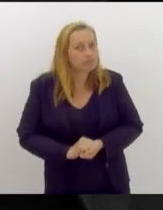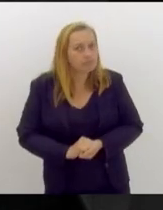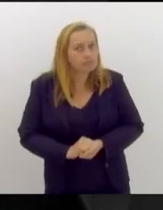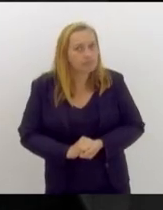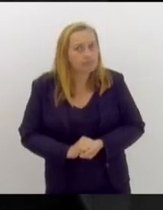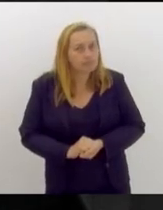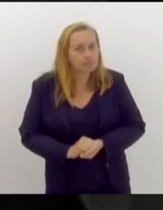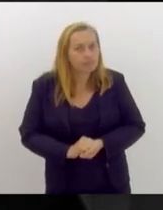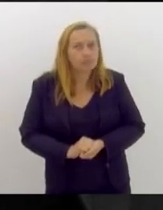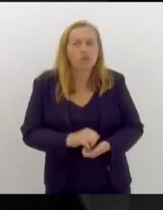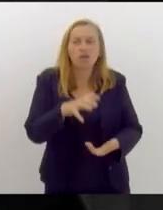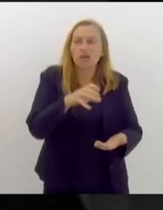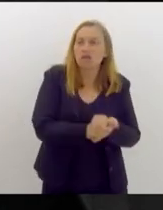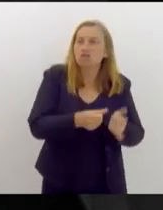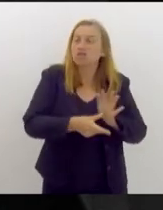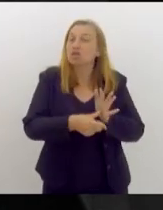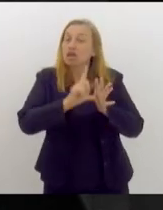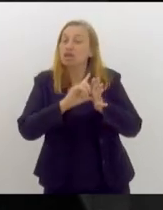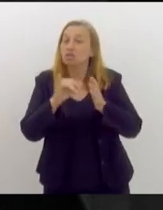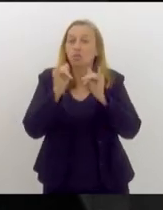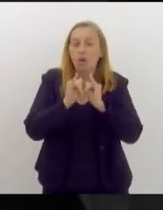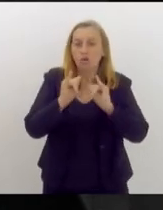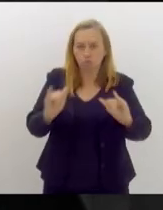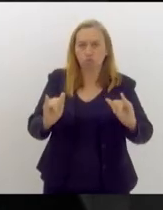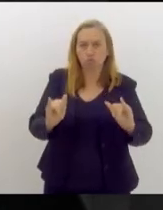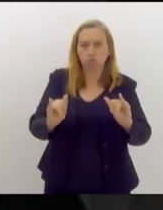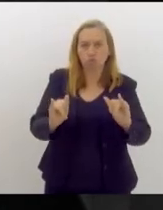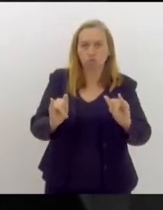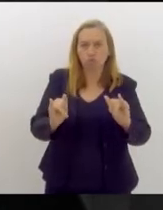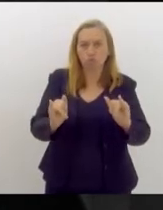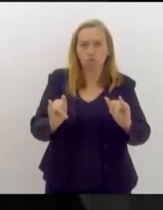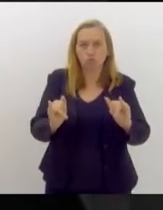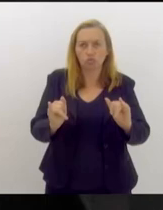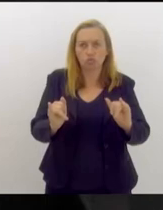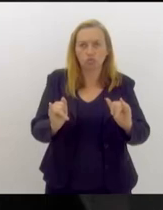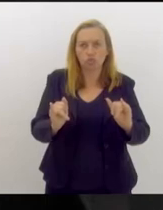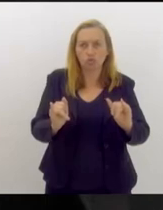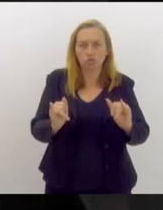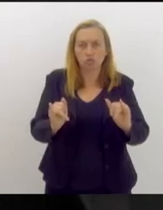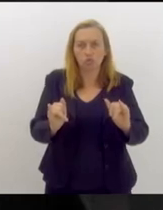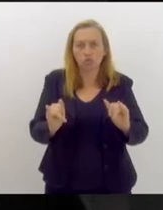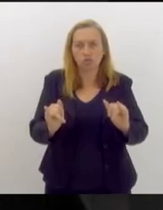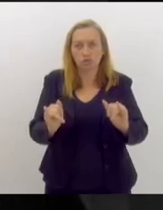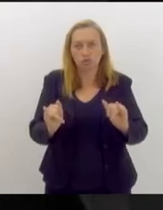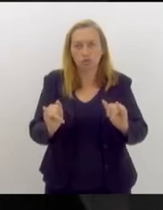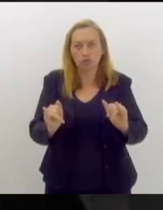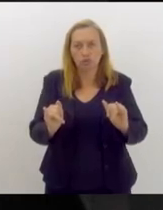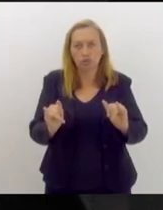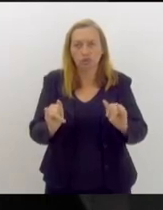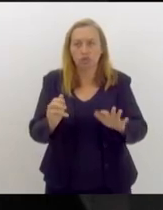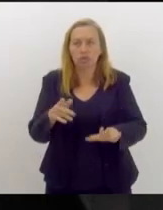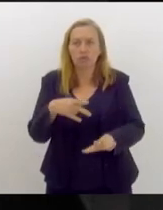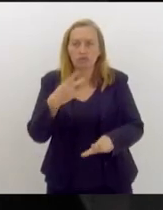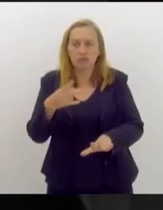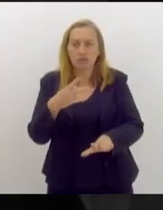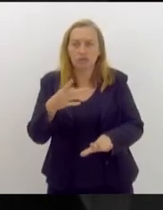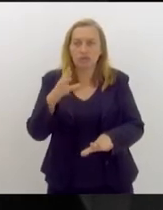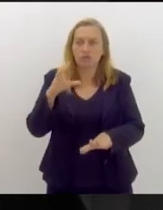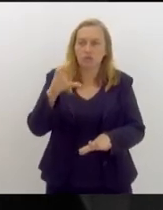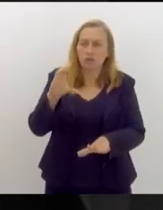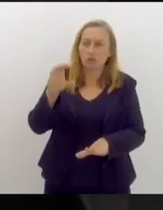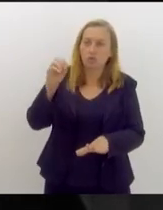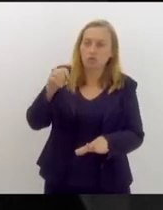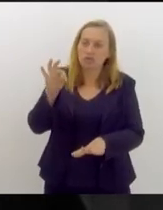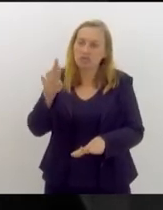que pouco antes do anúncio gentilmente chamada de inconsistências Contábeis